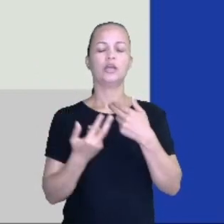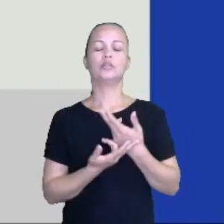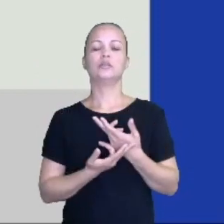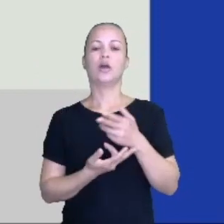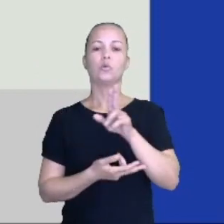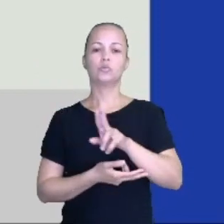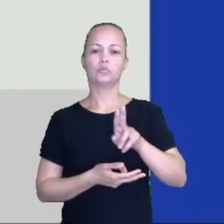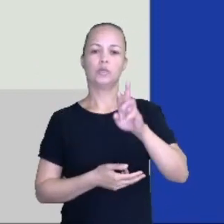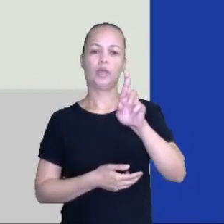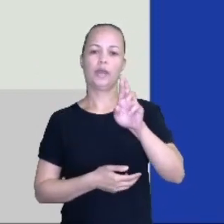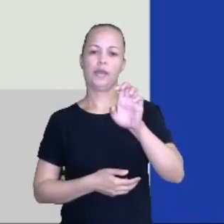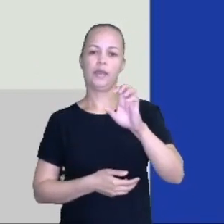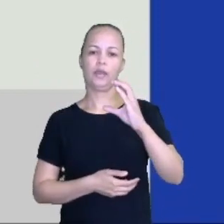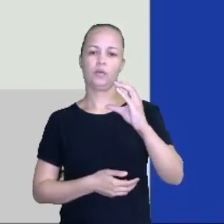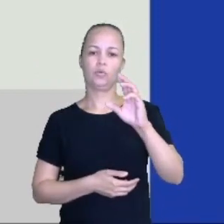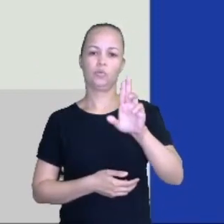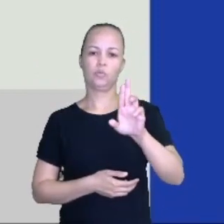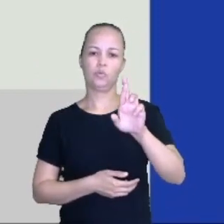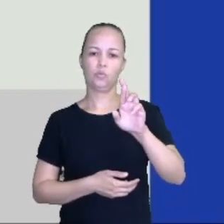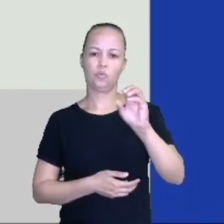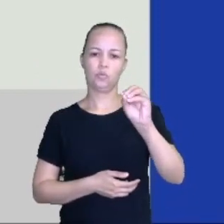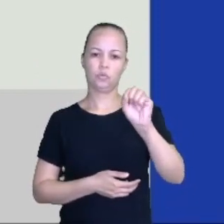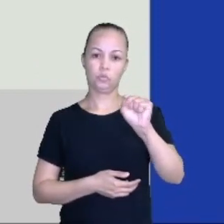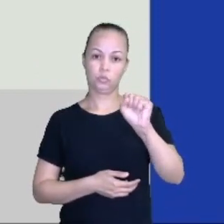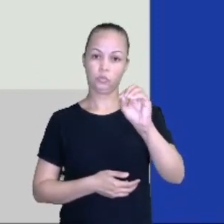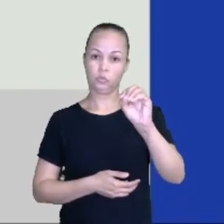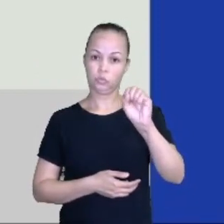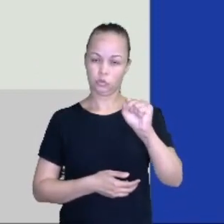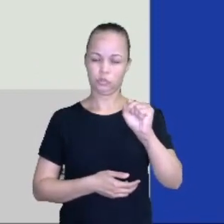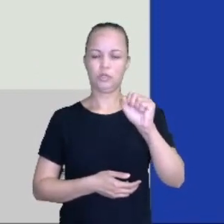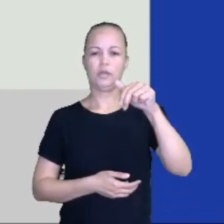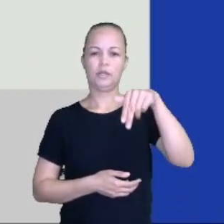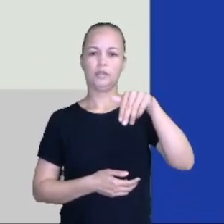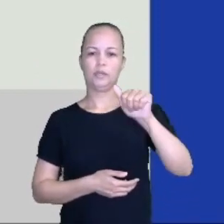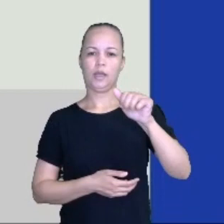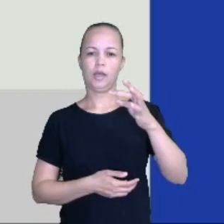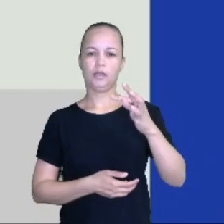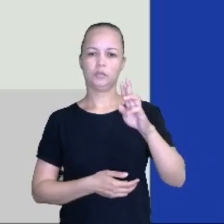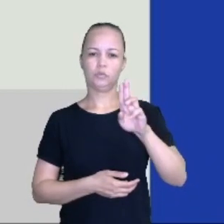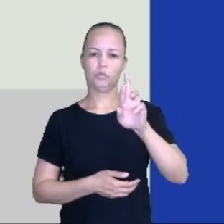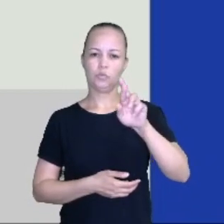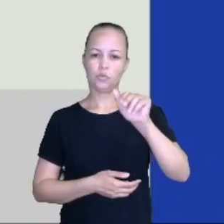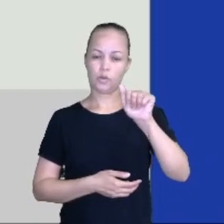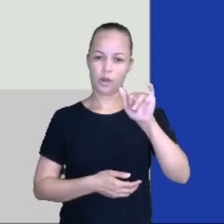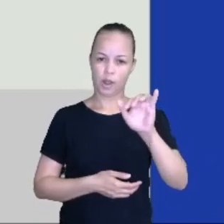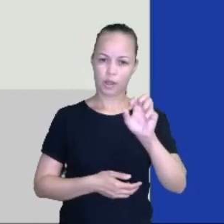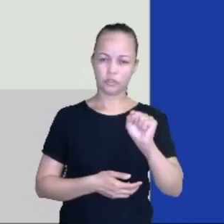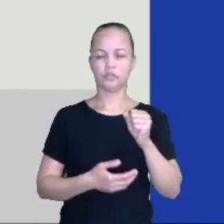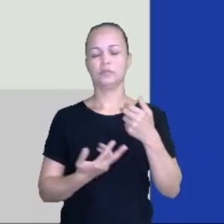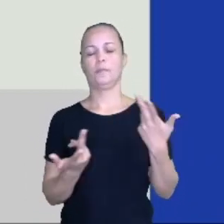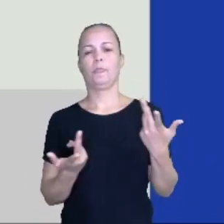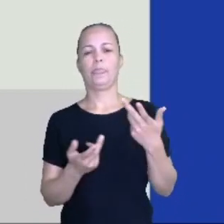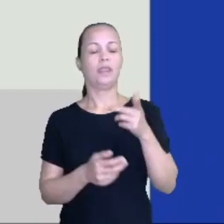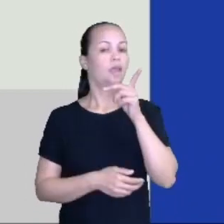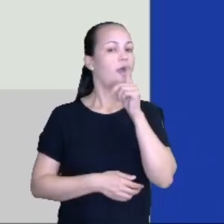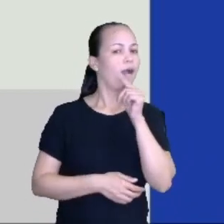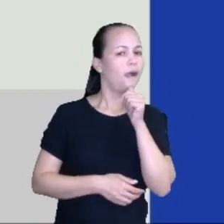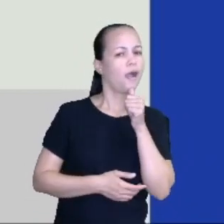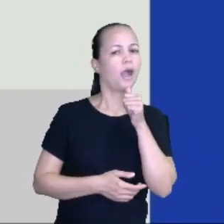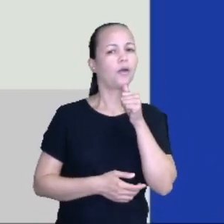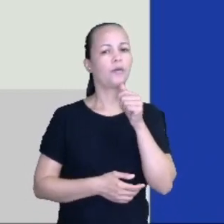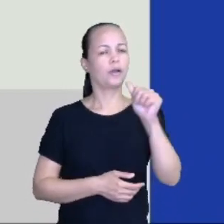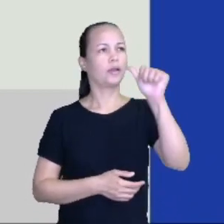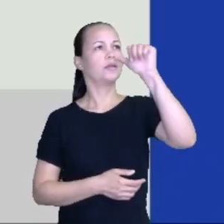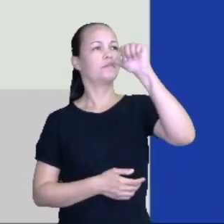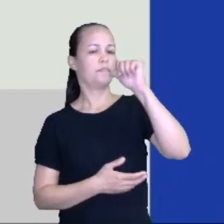recursos naturais. A água que a gente bebe, a gente tira da natureza, dos rios, a gente está tirando um recurso